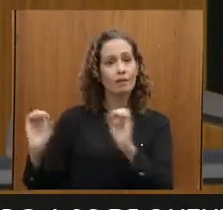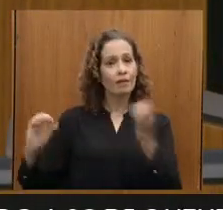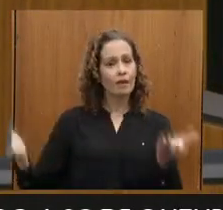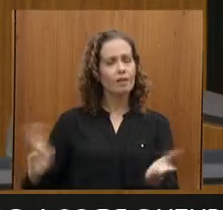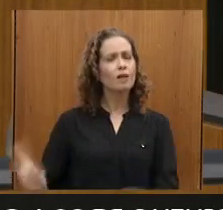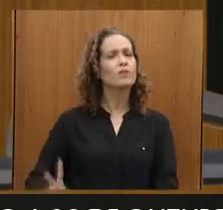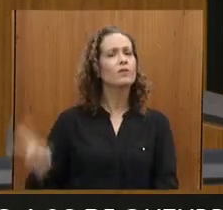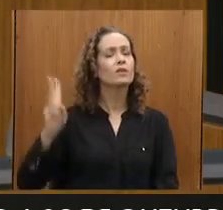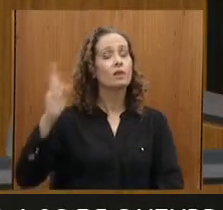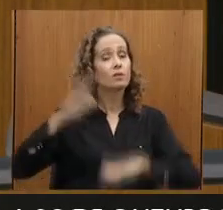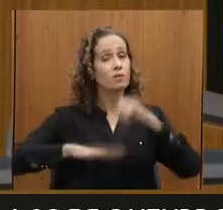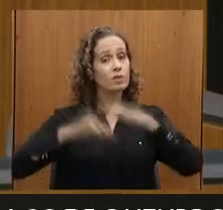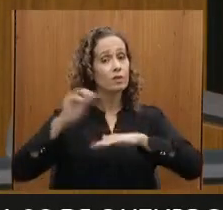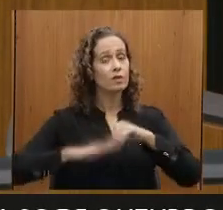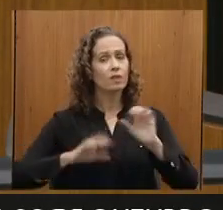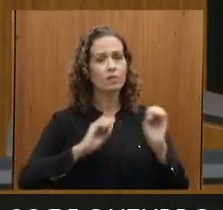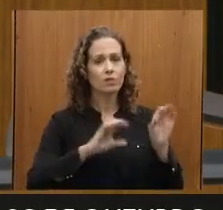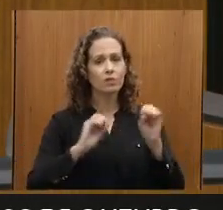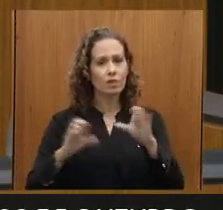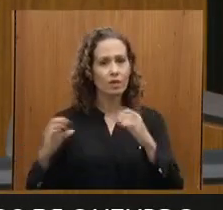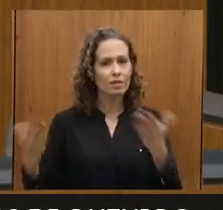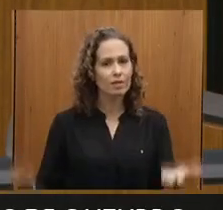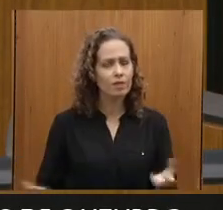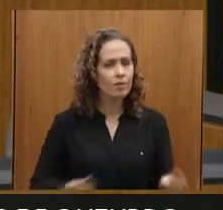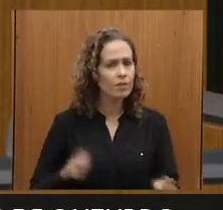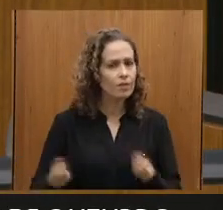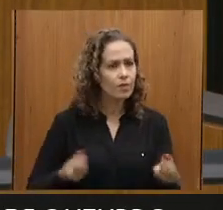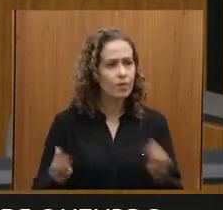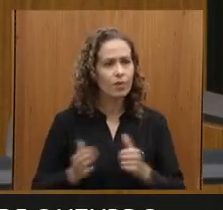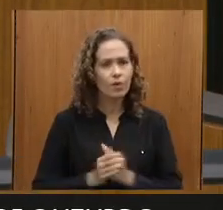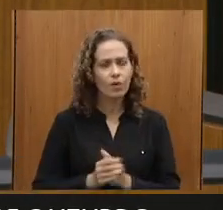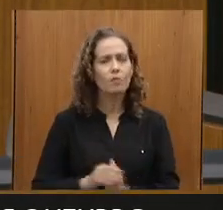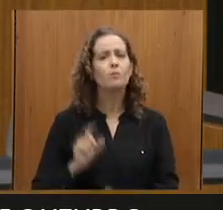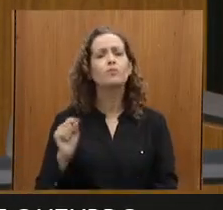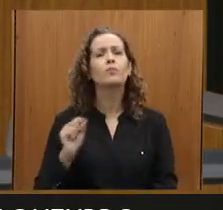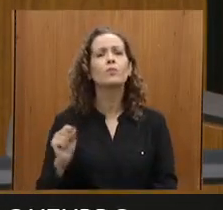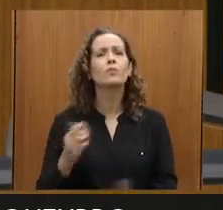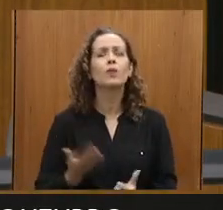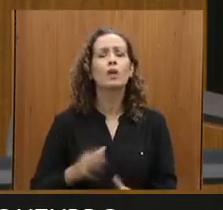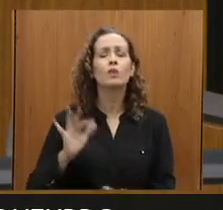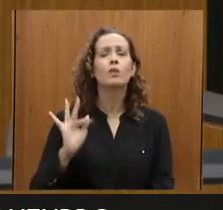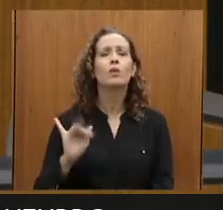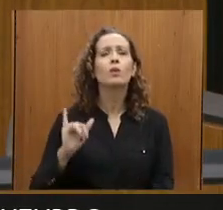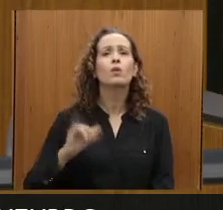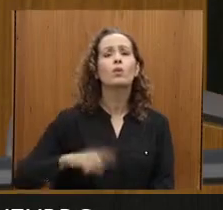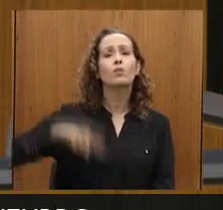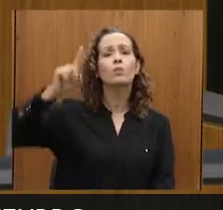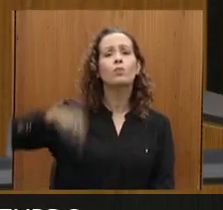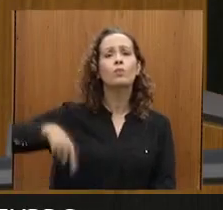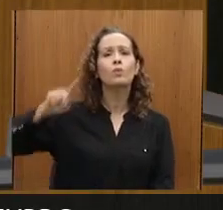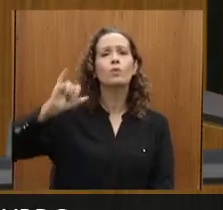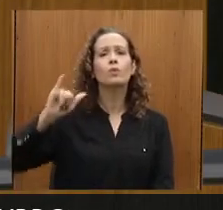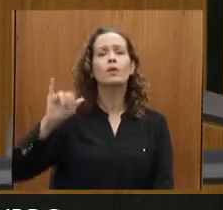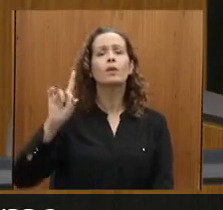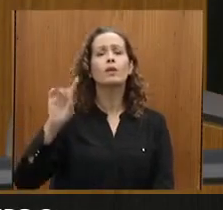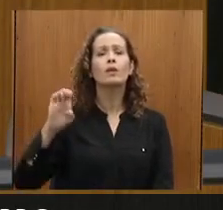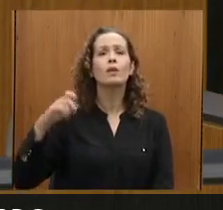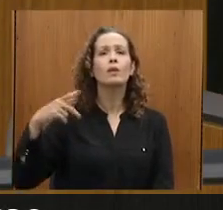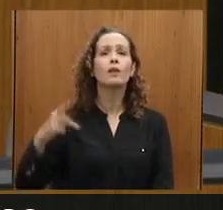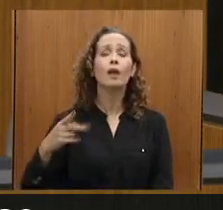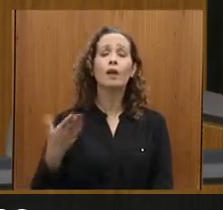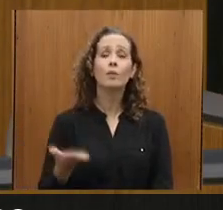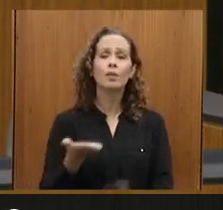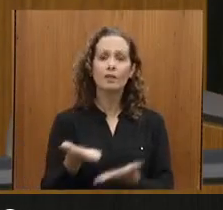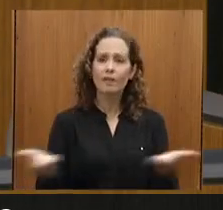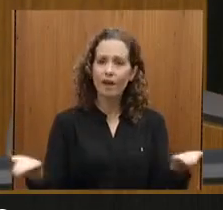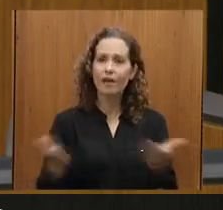afinal, foi o maior salto de IDEB da história de Minas Gerais. Quem fez o salto do IDEB, parte dele está aqui, acompanhando a Assembleia Fiscalista. Vamos